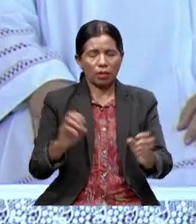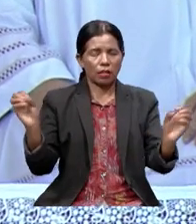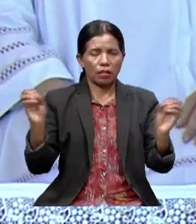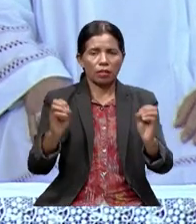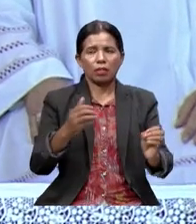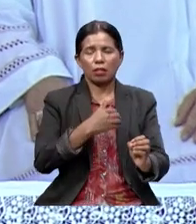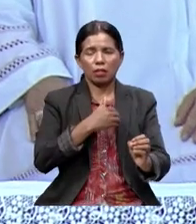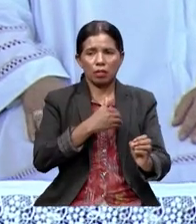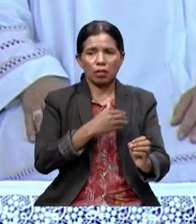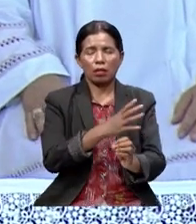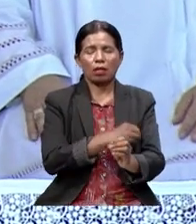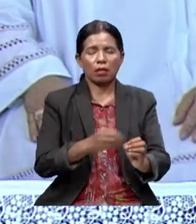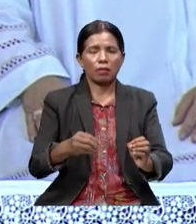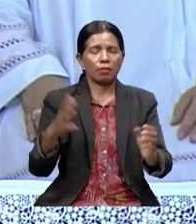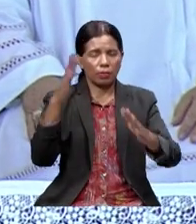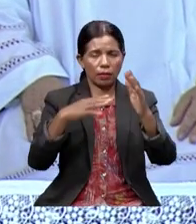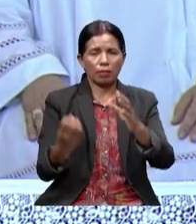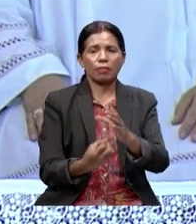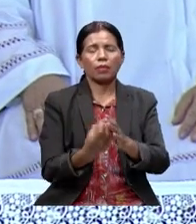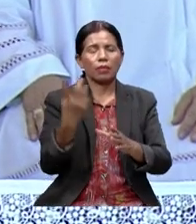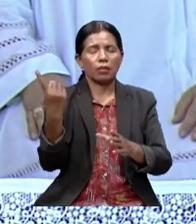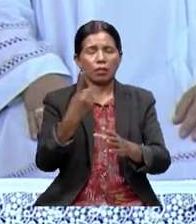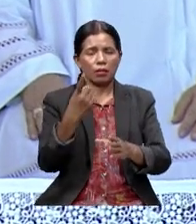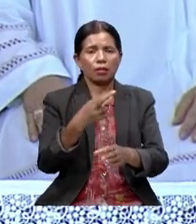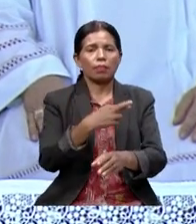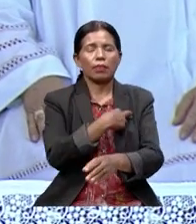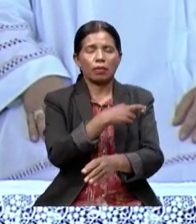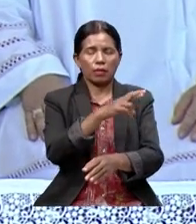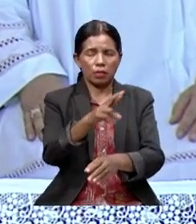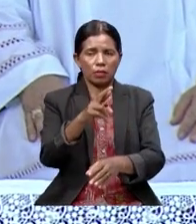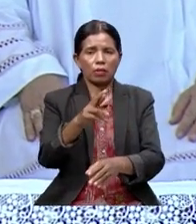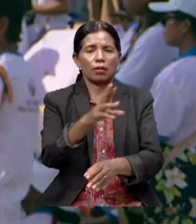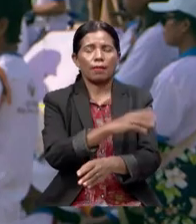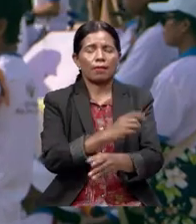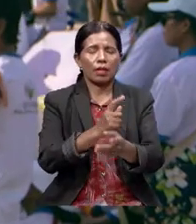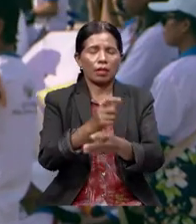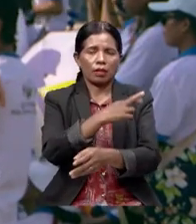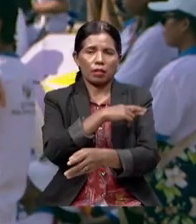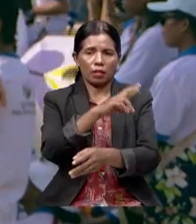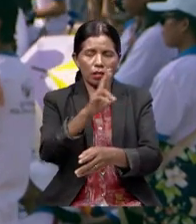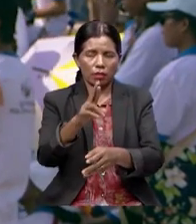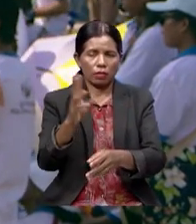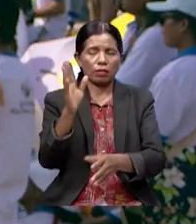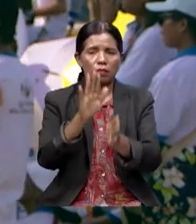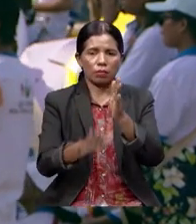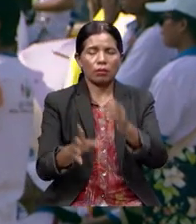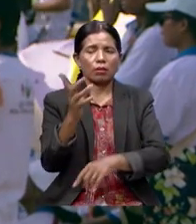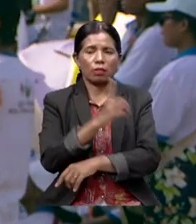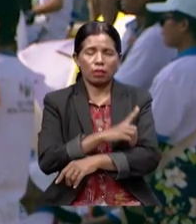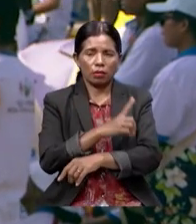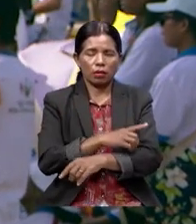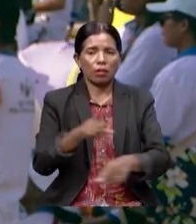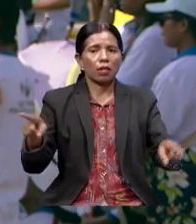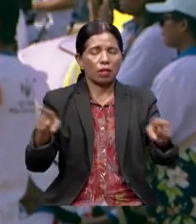infidelidade sai buras, no pratica religiosa sai menos, loron baloron, sai